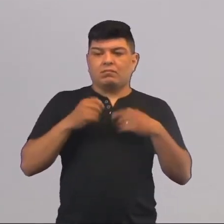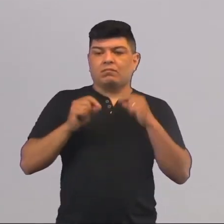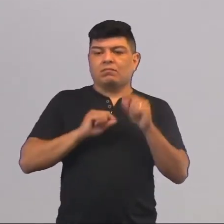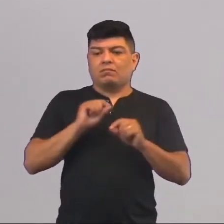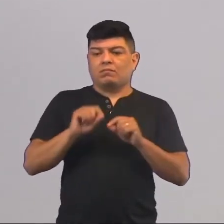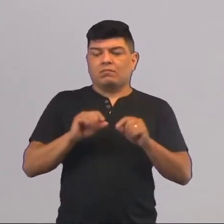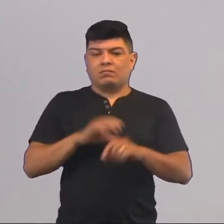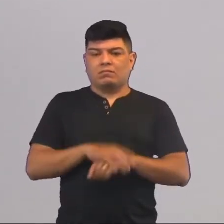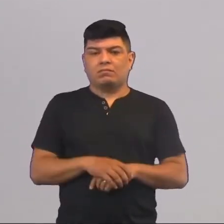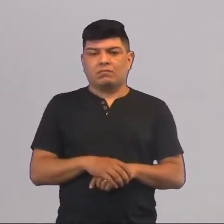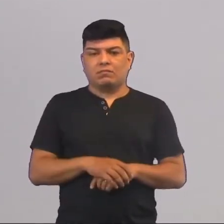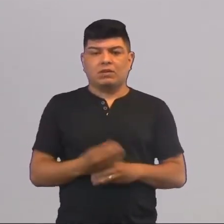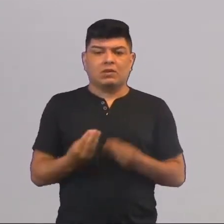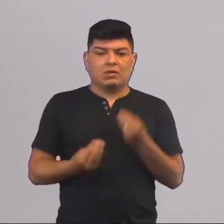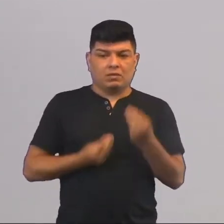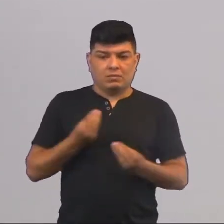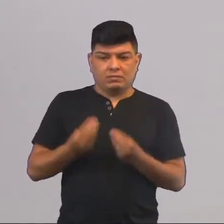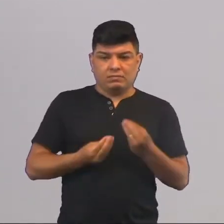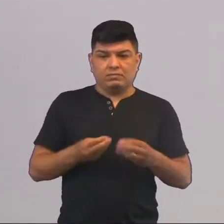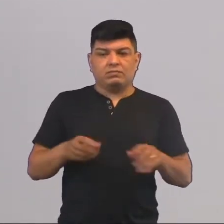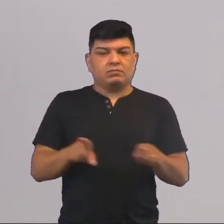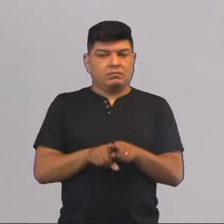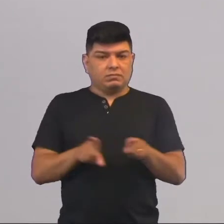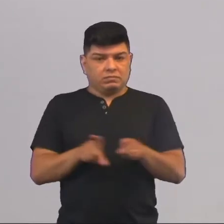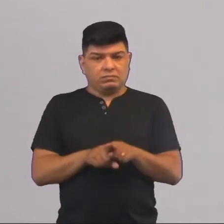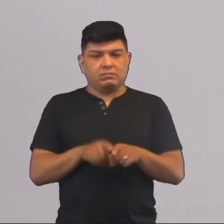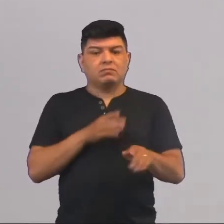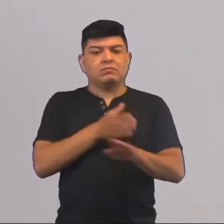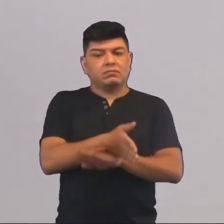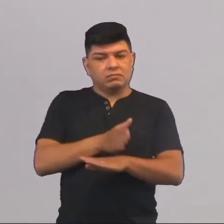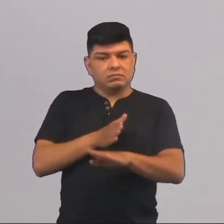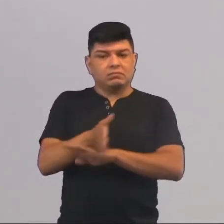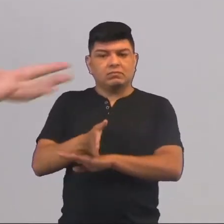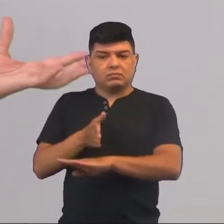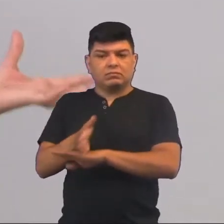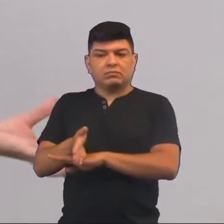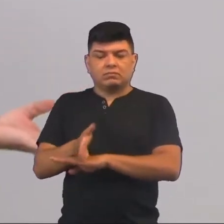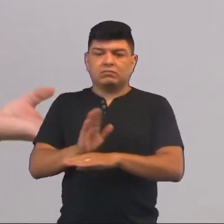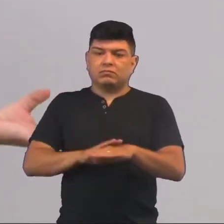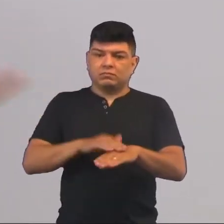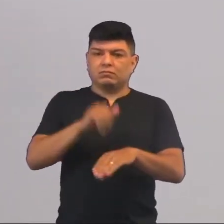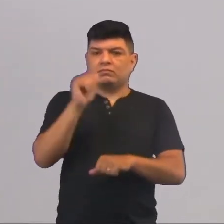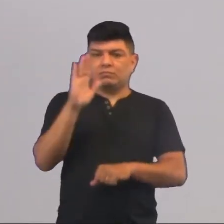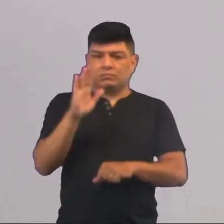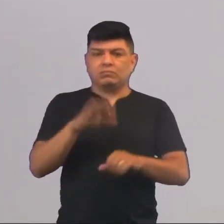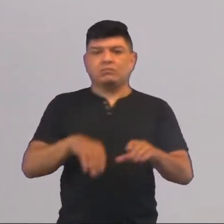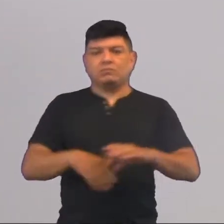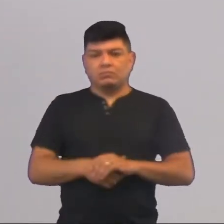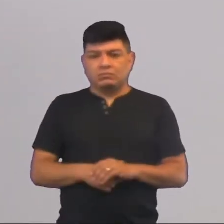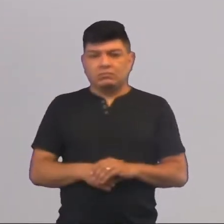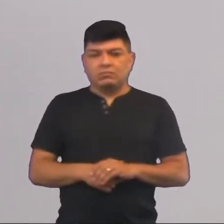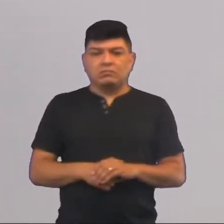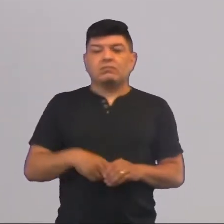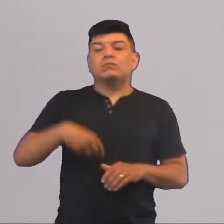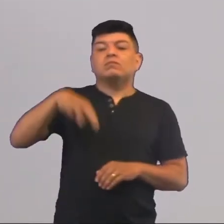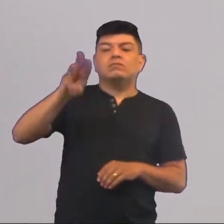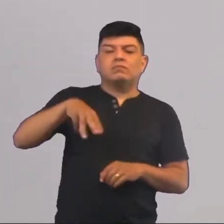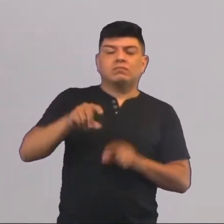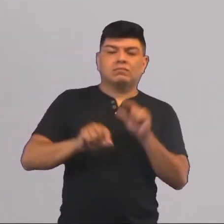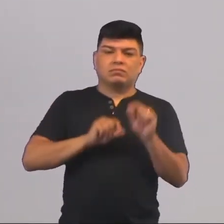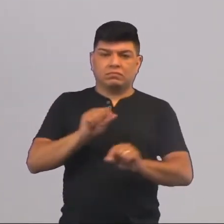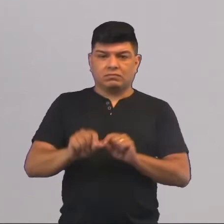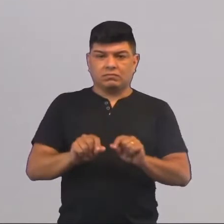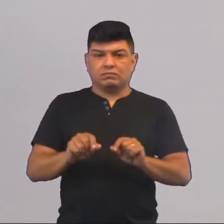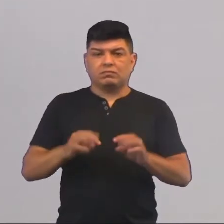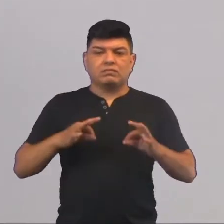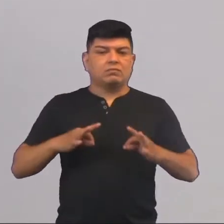e como que elas podem ser também visitadas e tudo mais. Não pode ser de qualquer forma. E aí quem vai atuar sobre